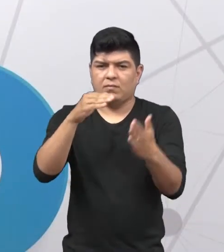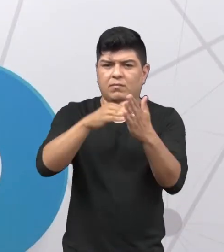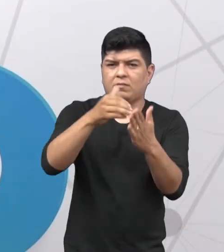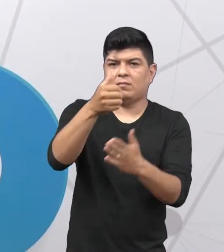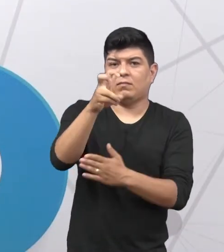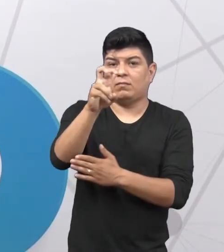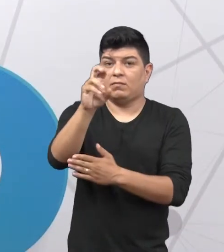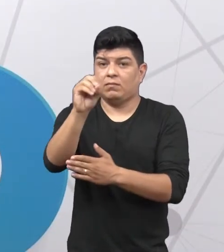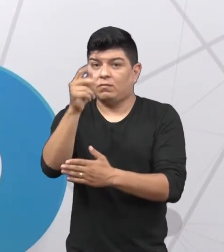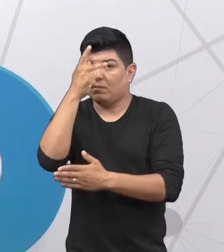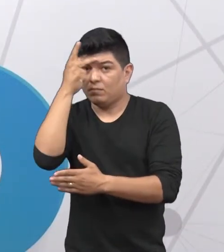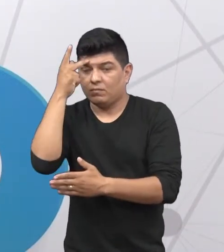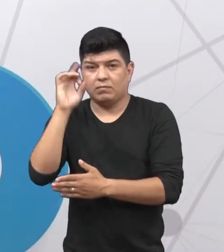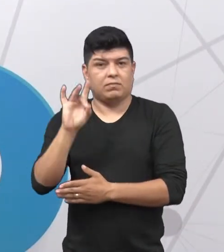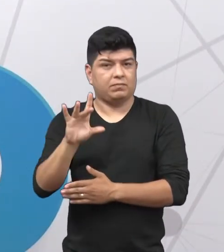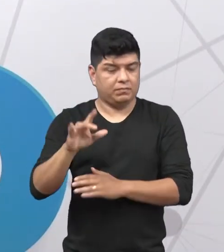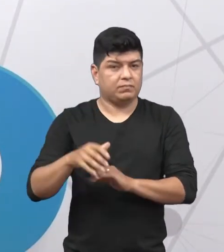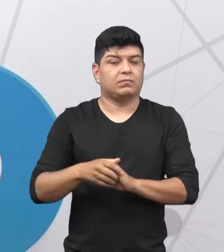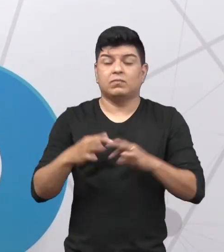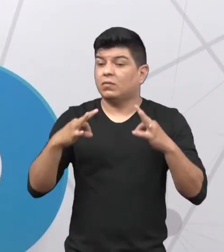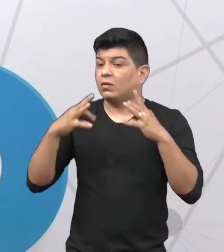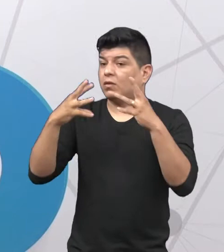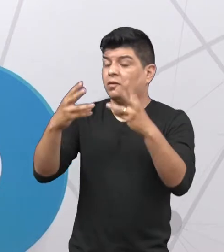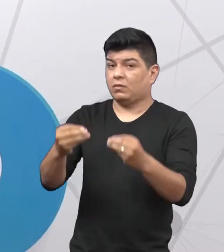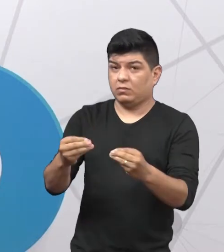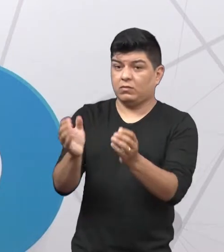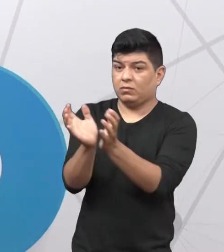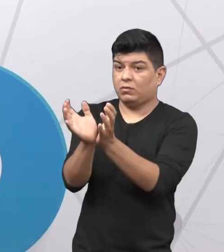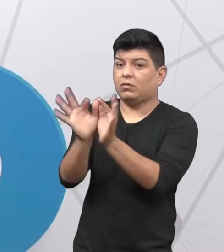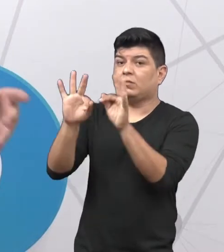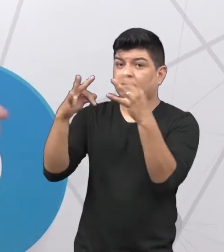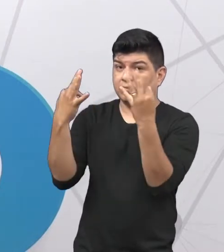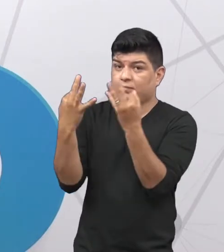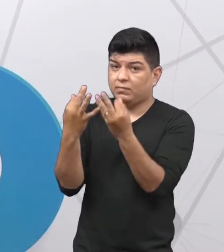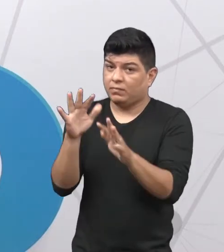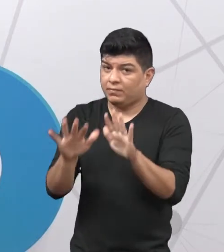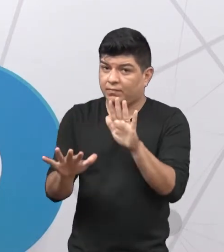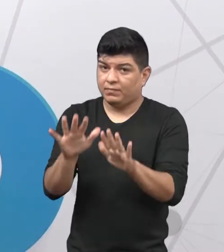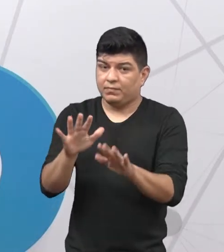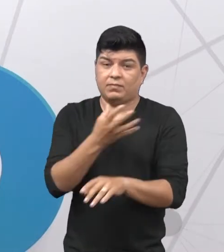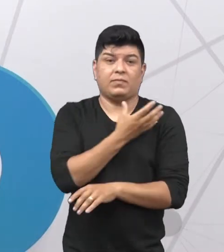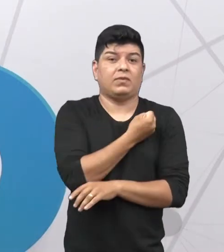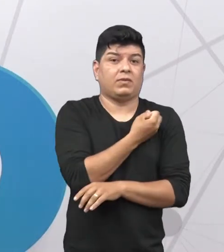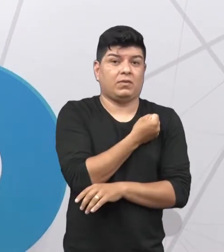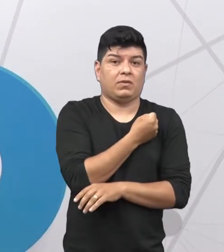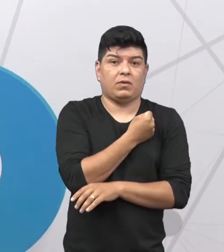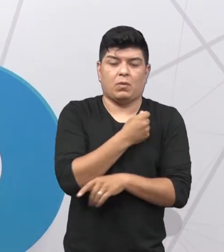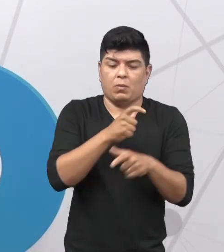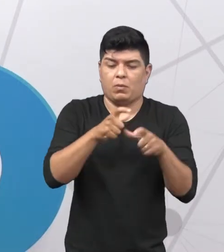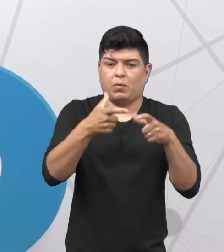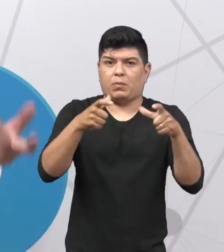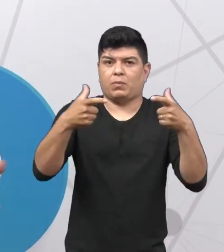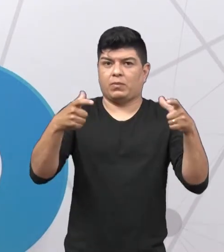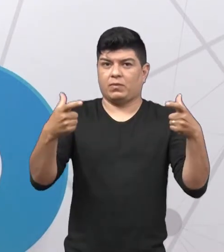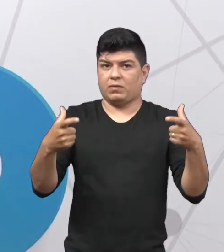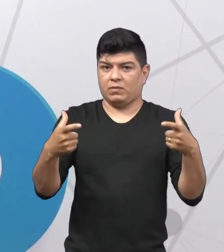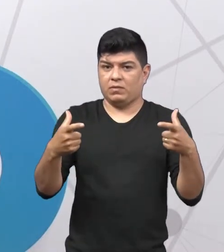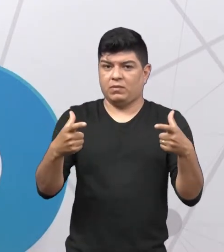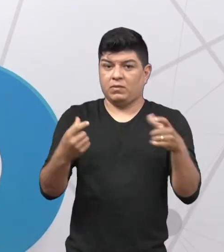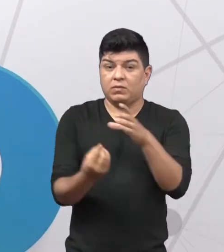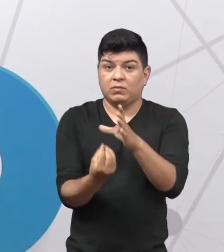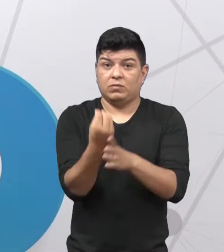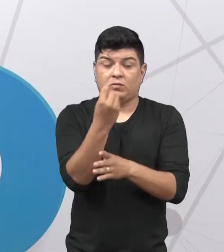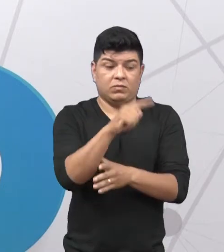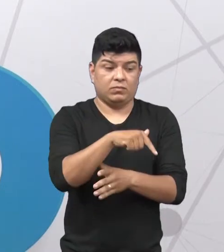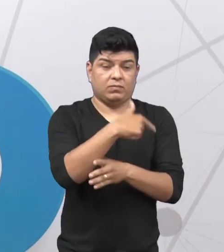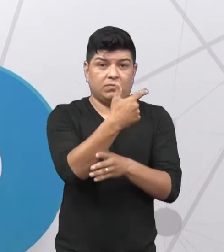pessoas, né? E todos eles, grupos familiares. Geralmente, quando o número aumentava bastante, eles formavam